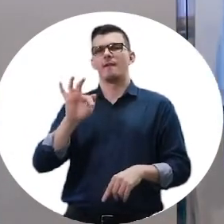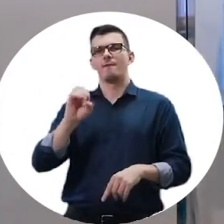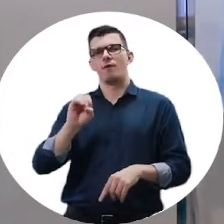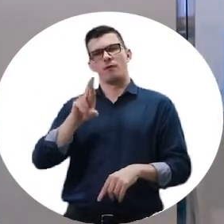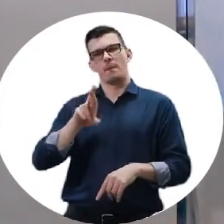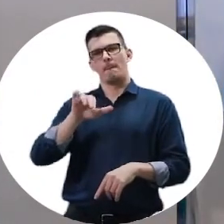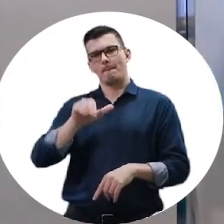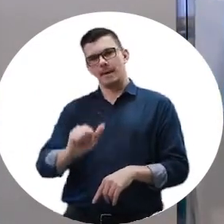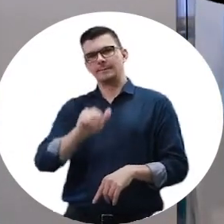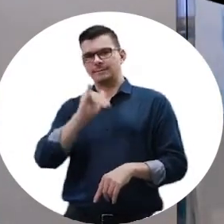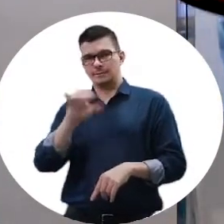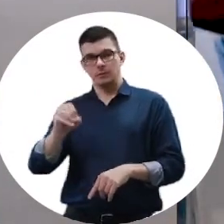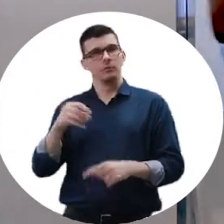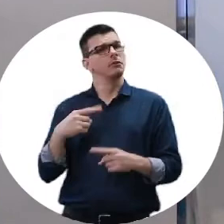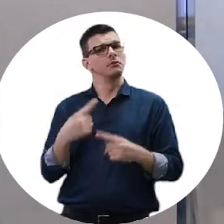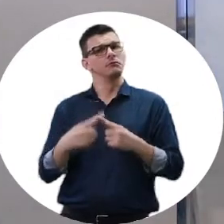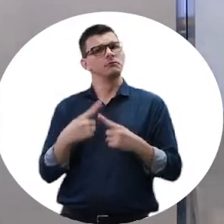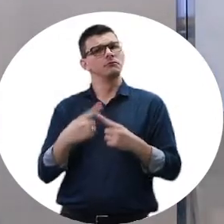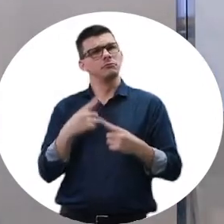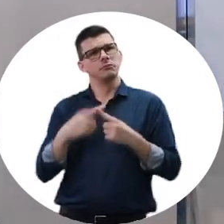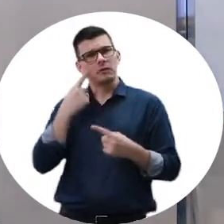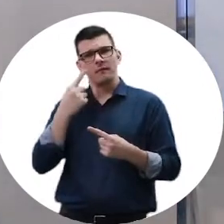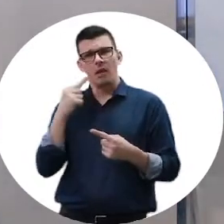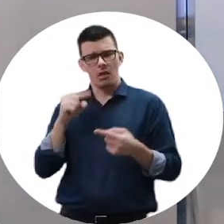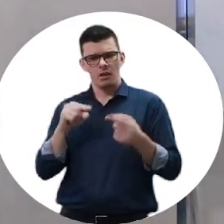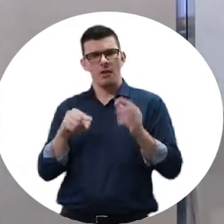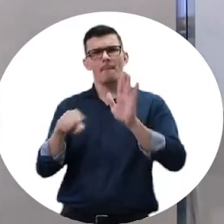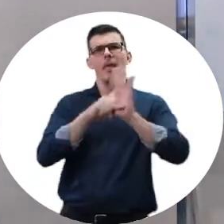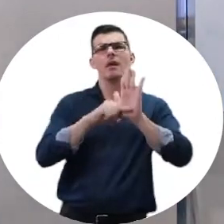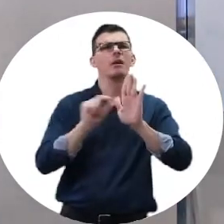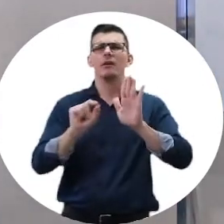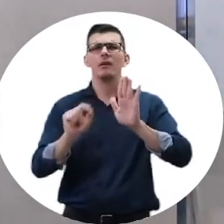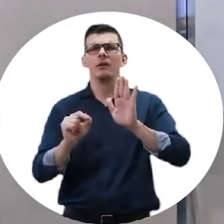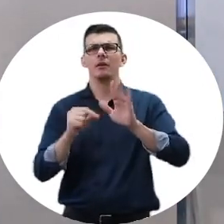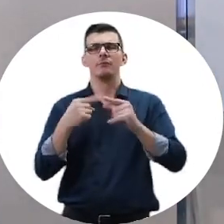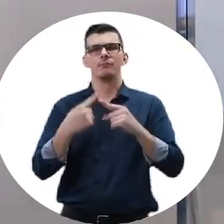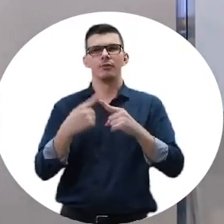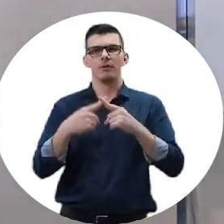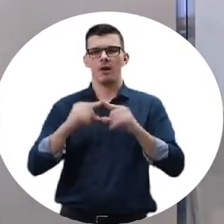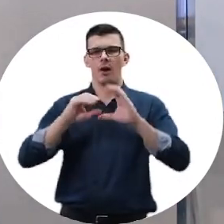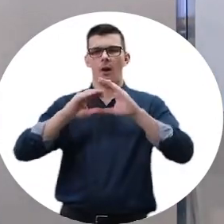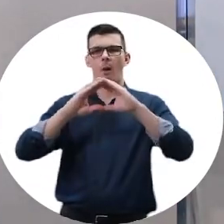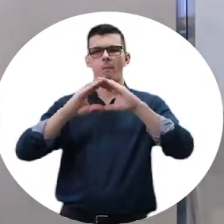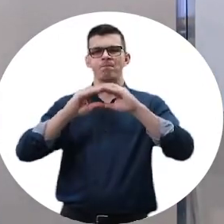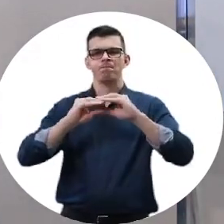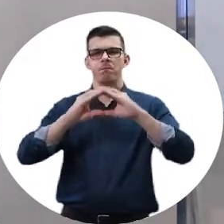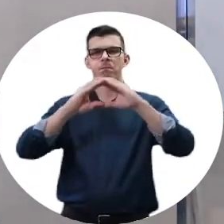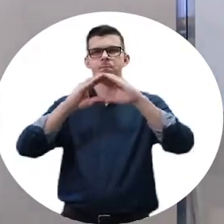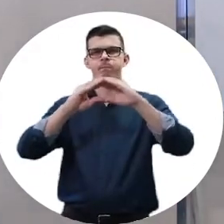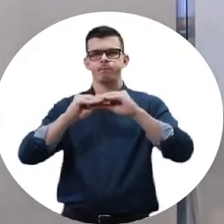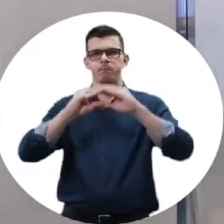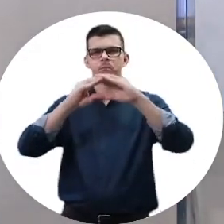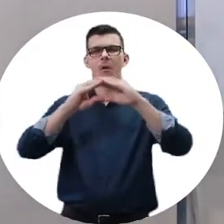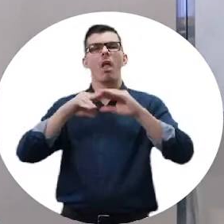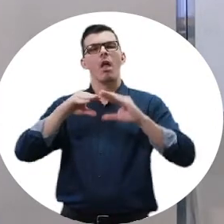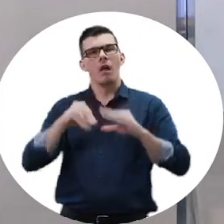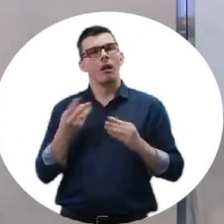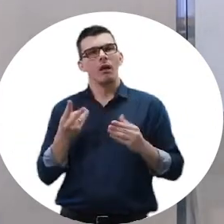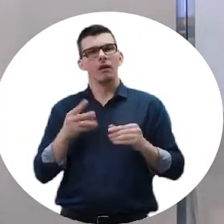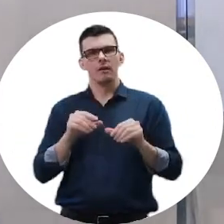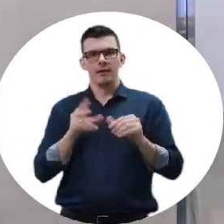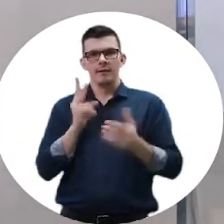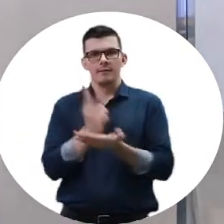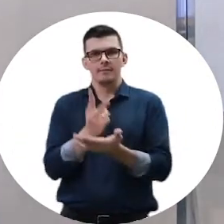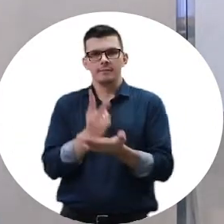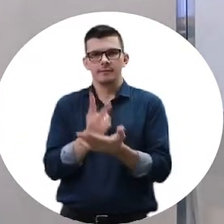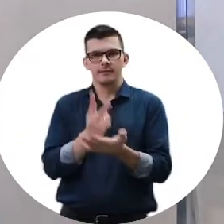a deformação da mola. E por que apareceu esse menos aqui? Esse menos apareceu porque a força elástica, ela é uma força